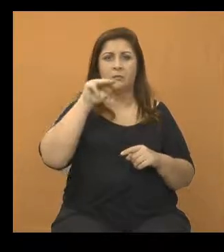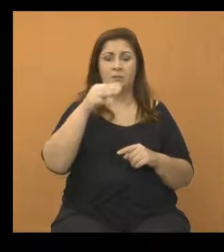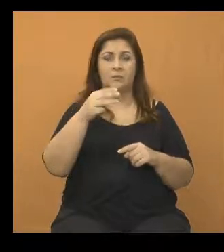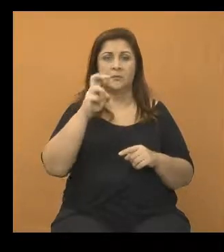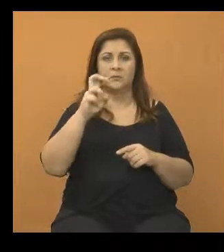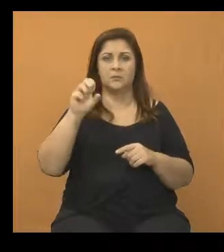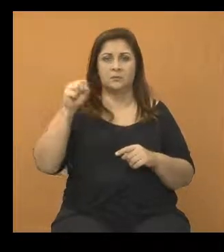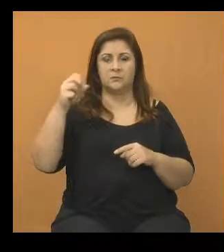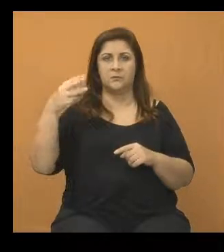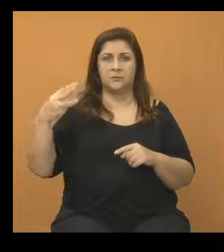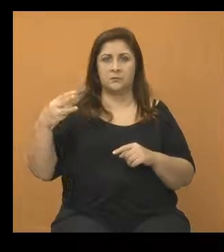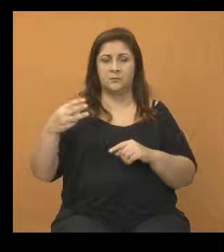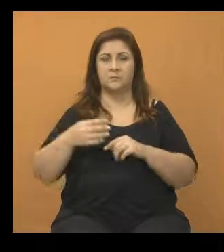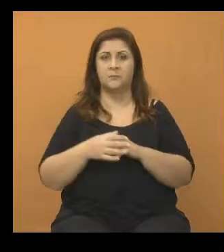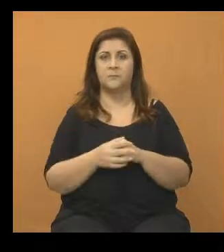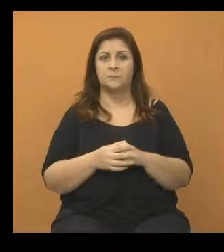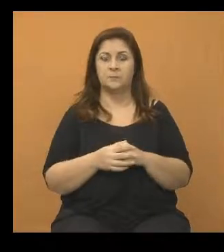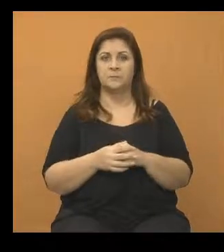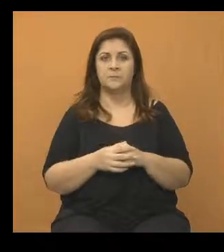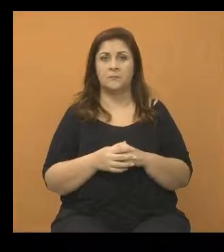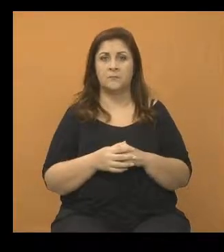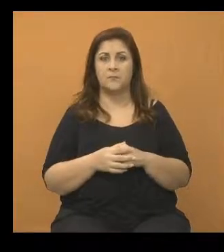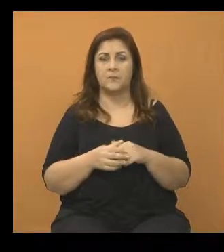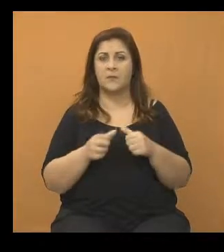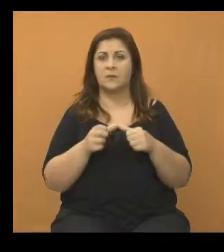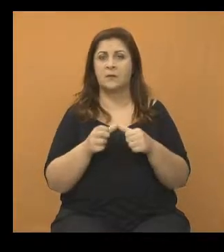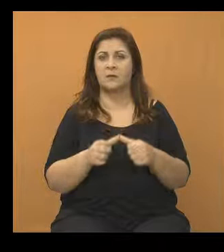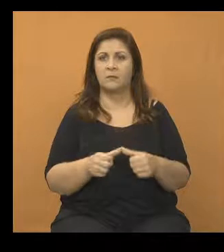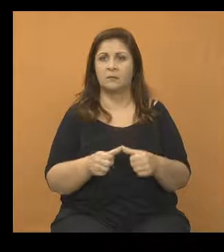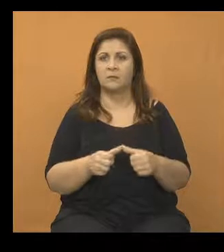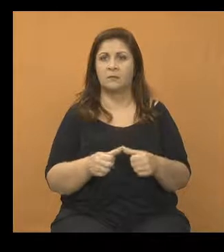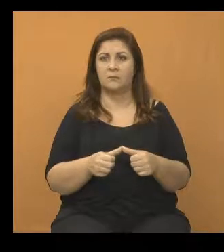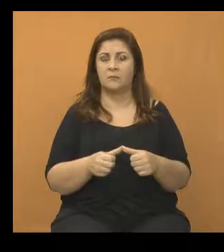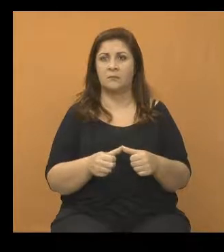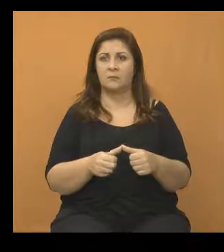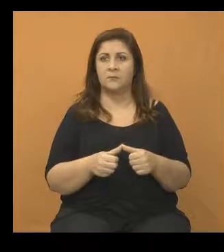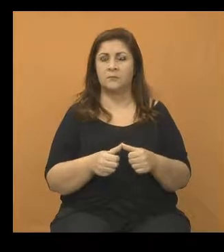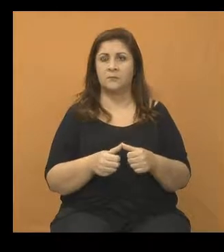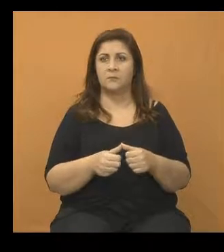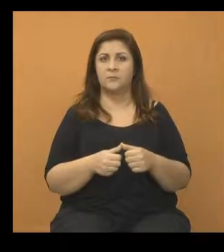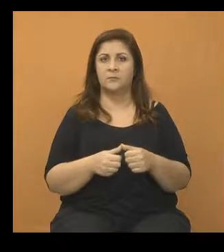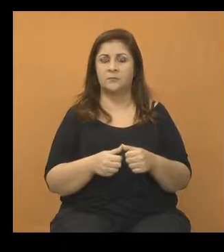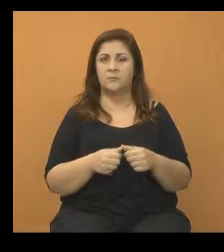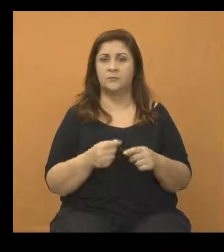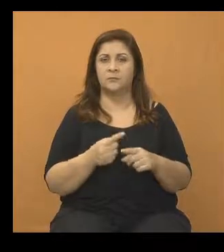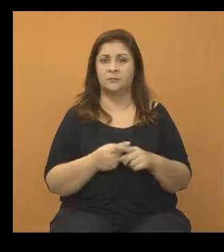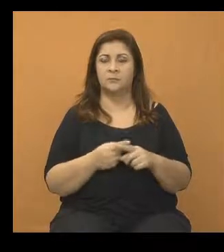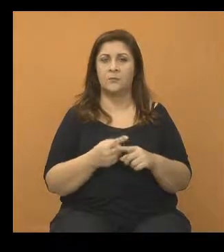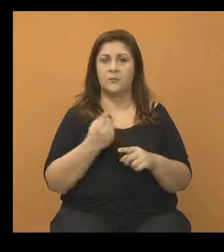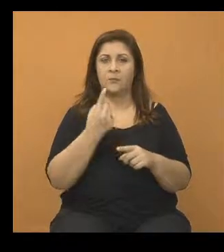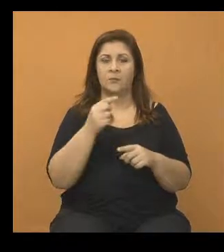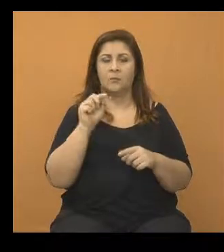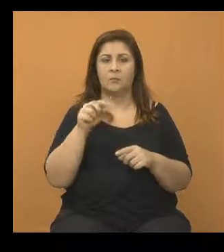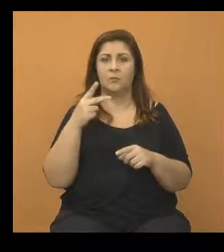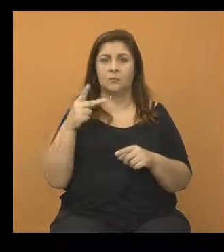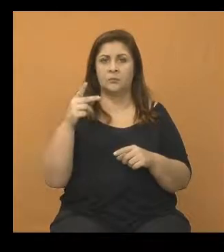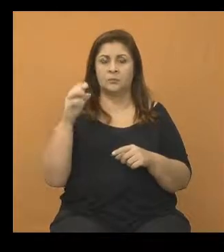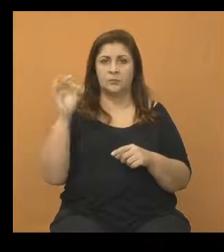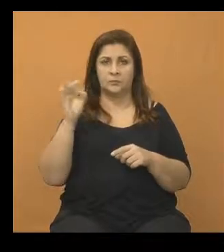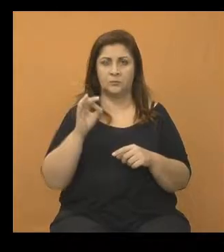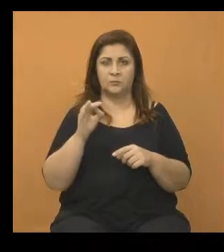4.383.000 que a gente fixou, porque com 1,2 da receita corrente líquida do